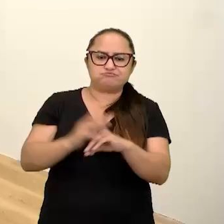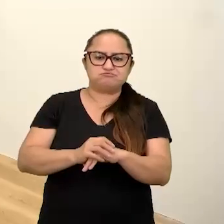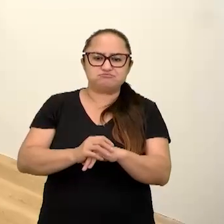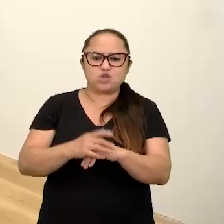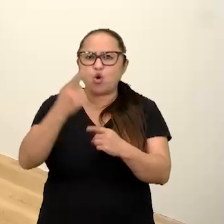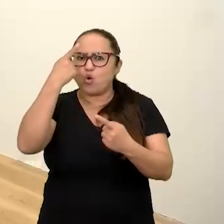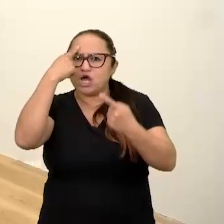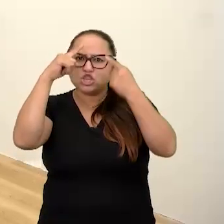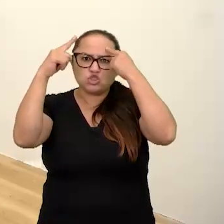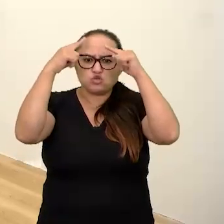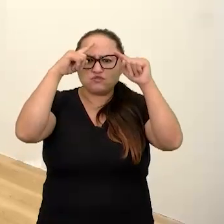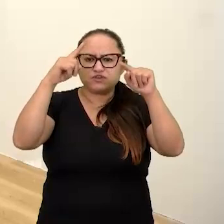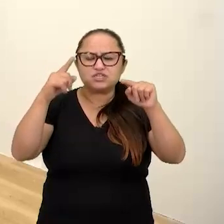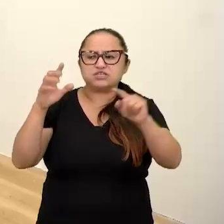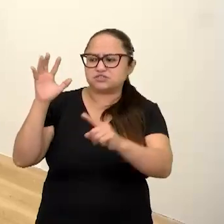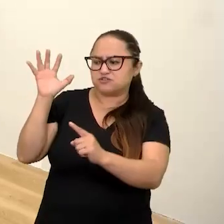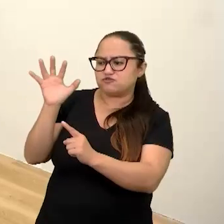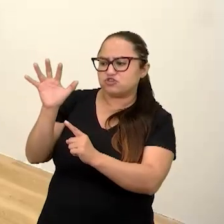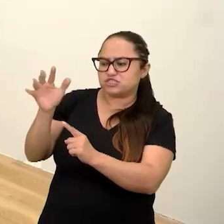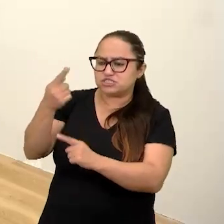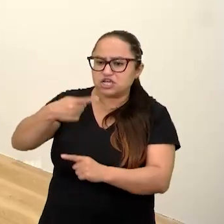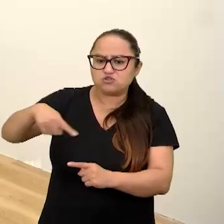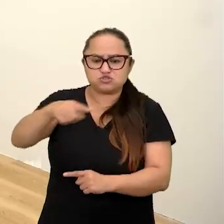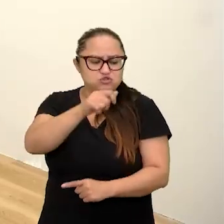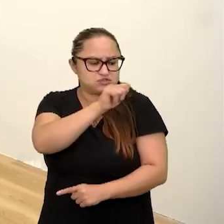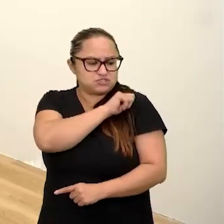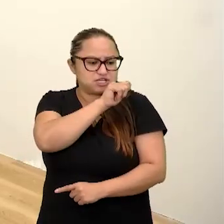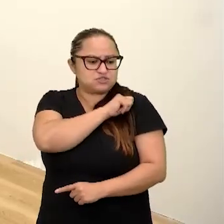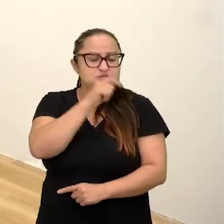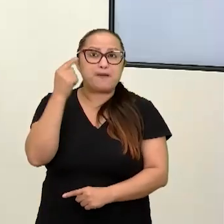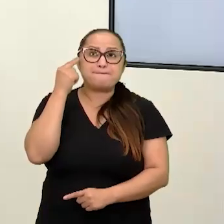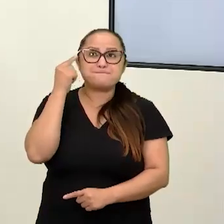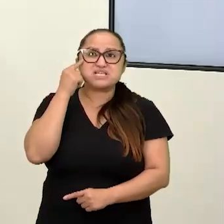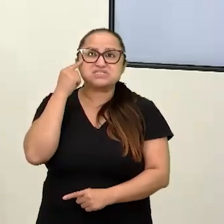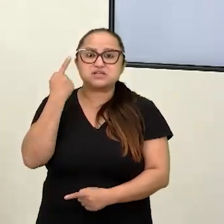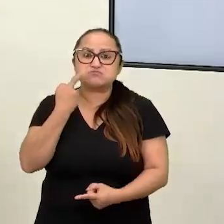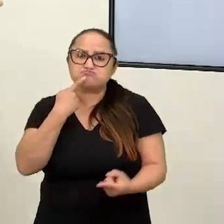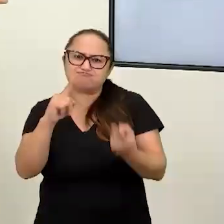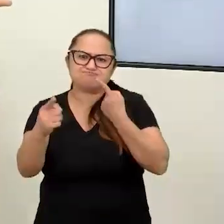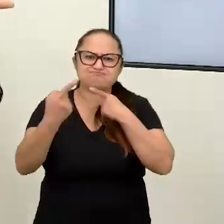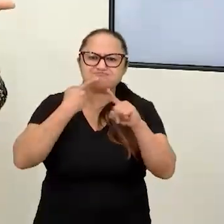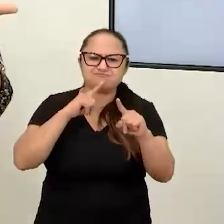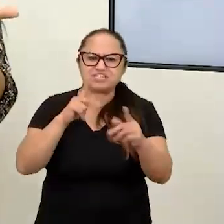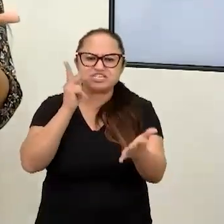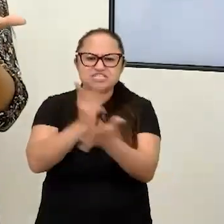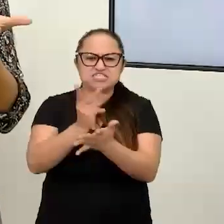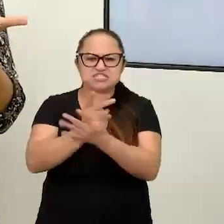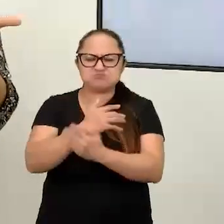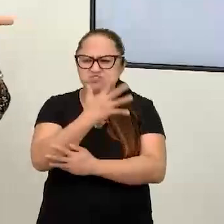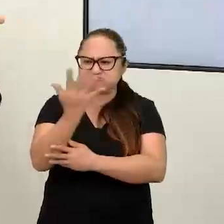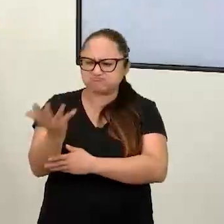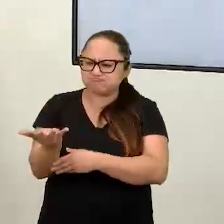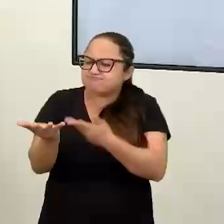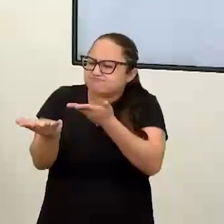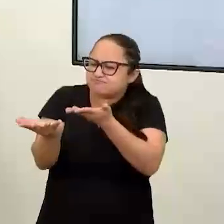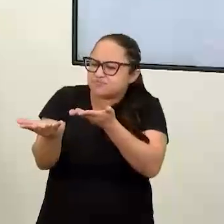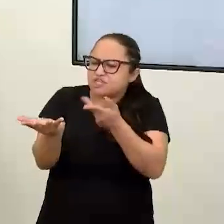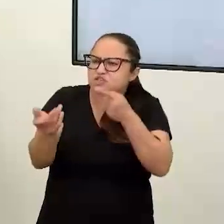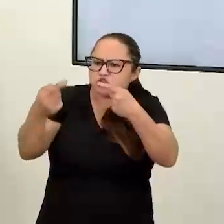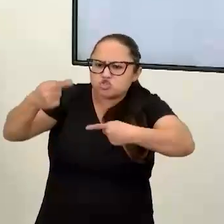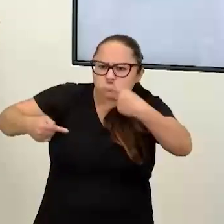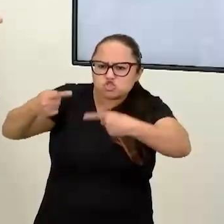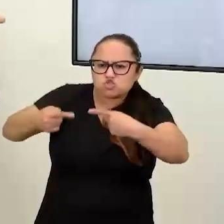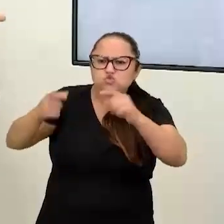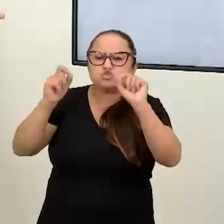Então, estimular os nossos estudantes a pensar que criticar algo é colocar este algo. E vamos discutir